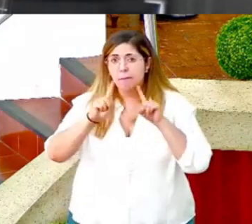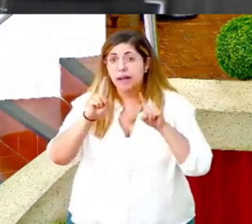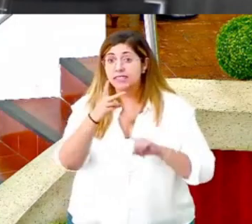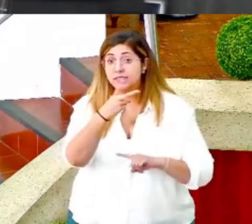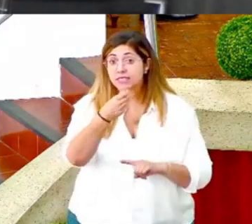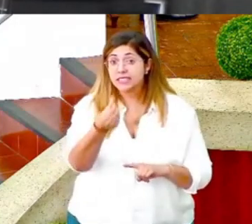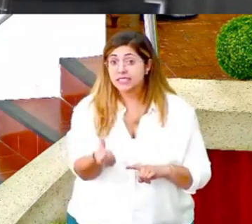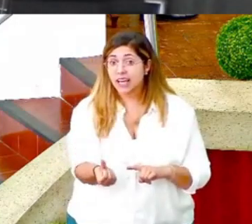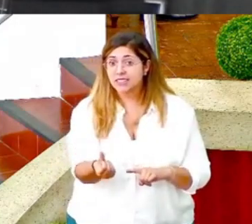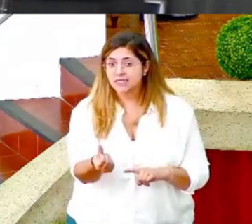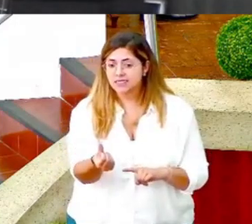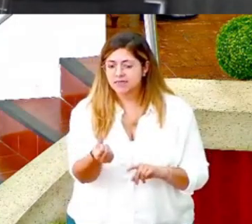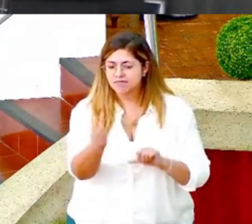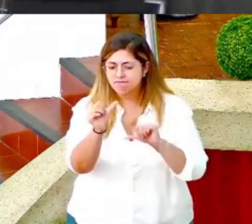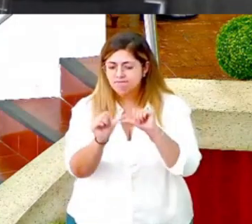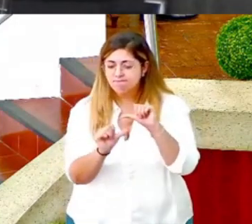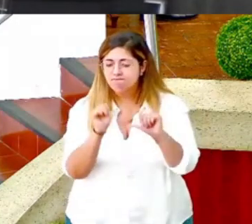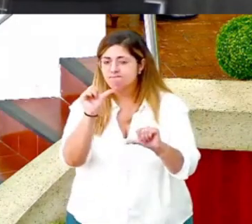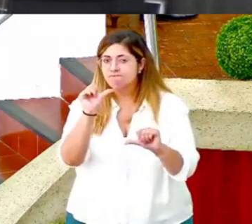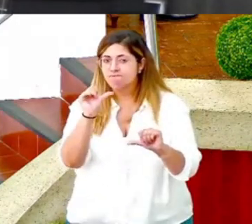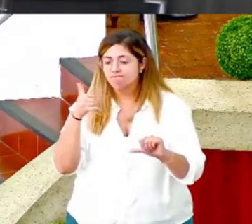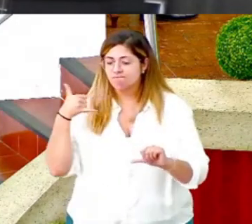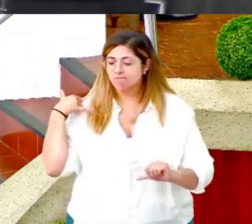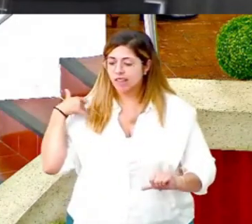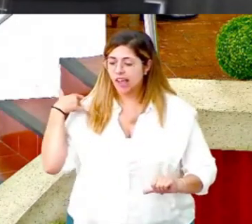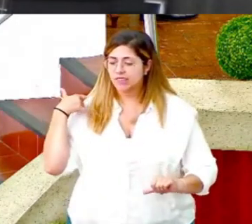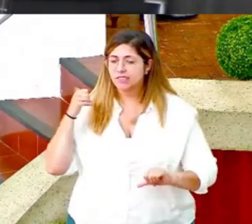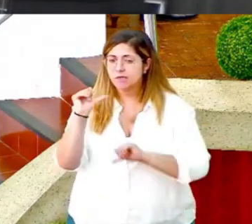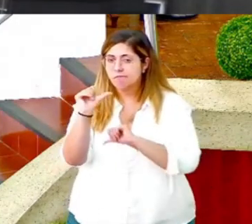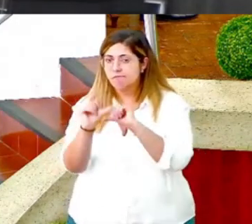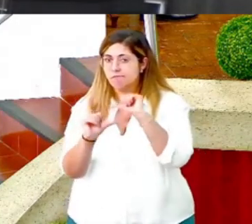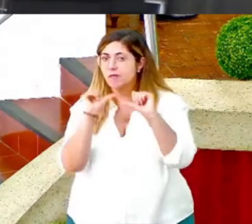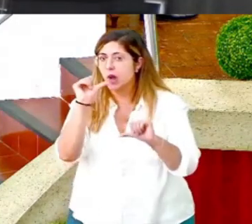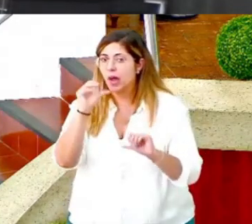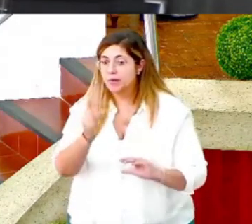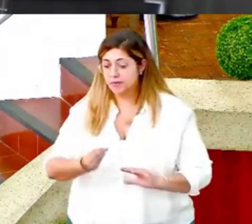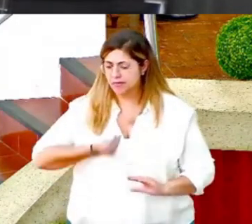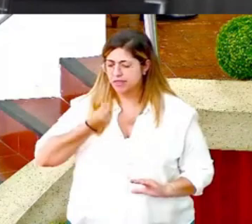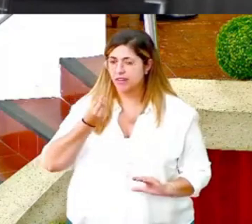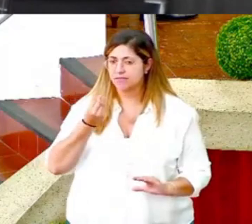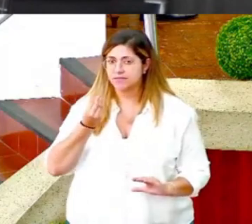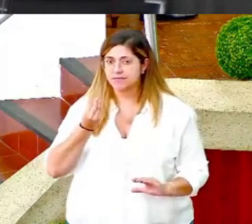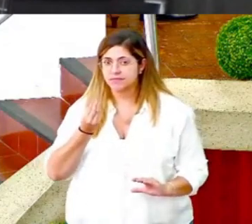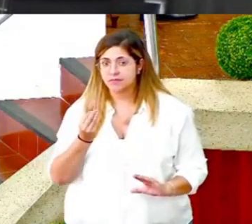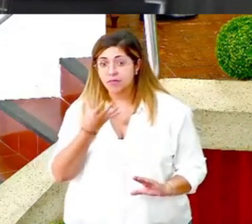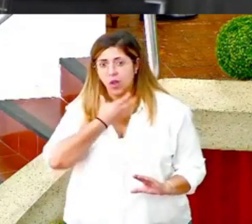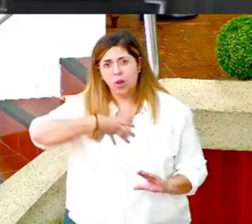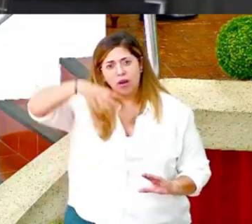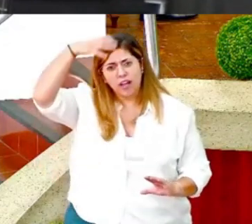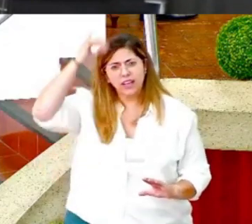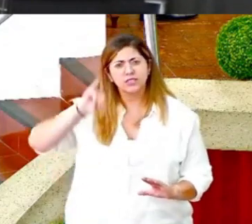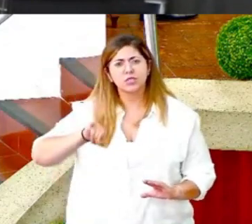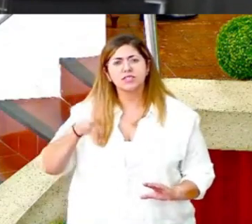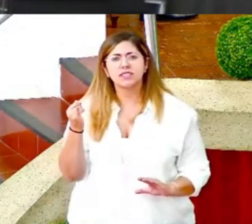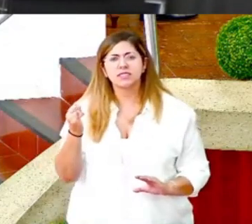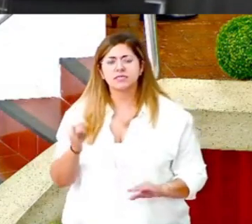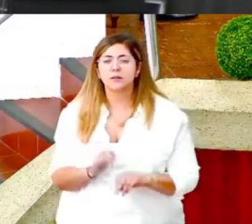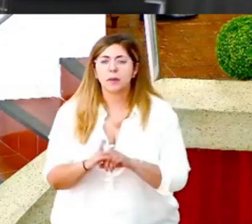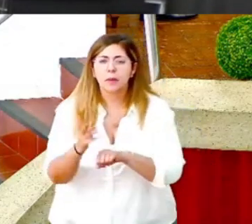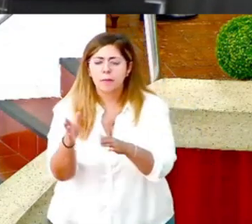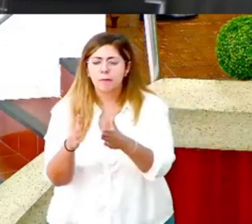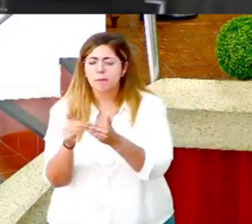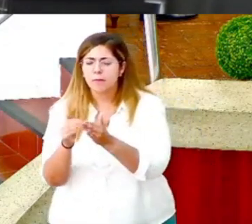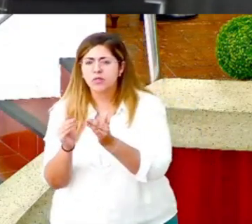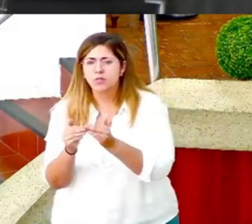que mudou a sua vida e mudou toda uma geração. Acontece que Josias pediu para que os seus funcionários